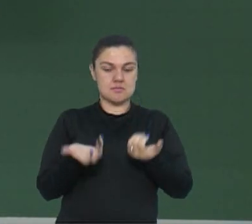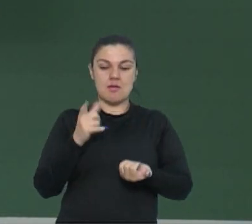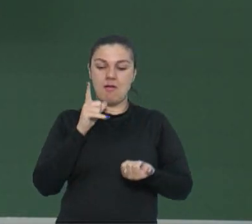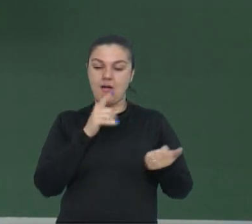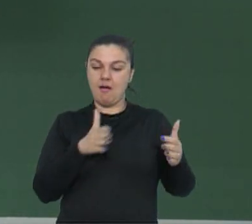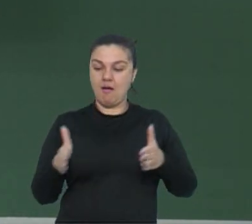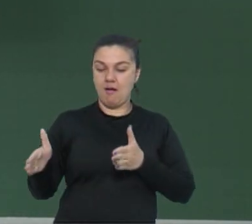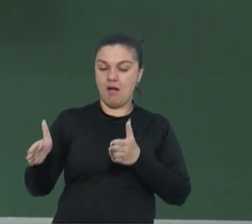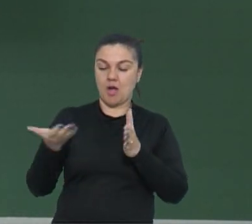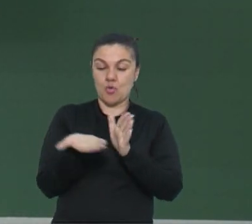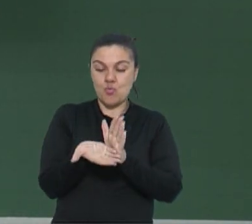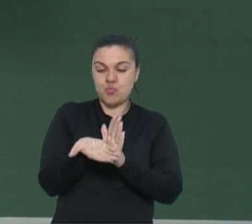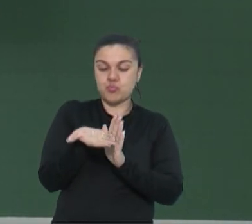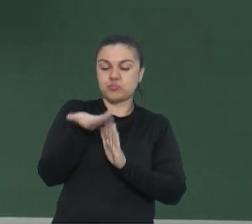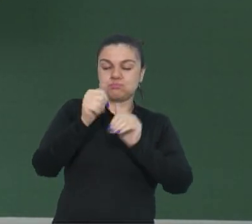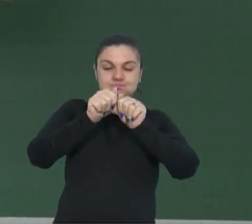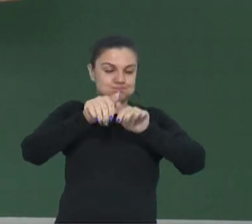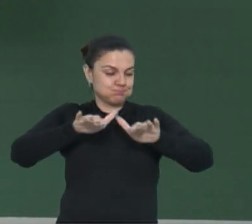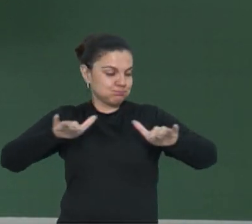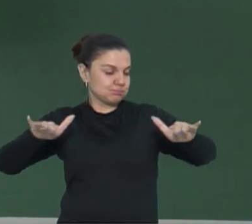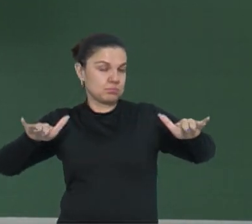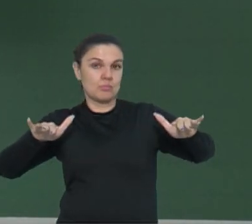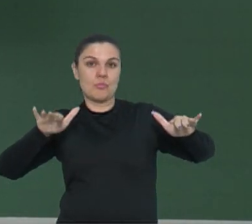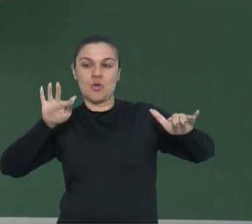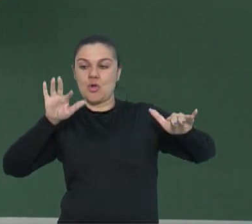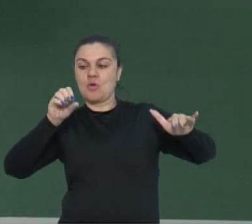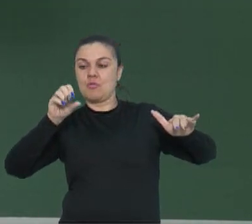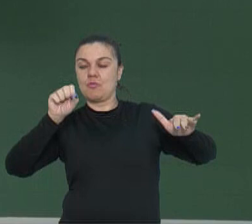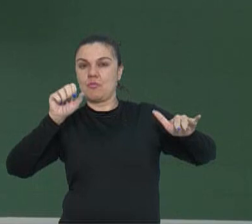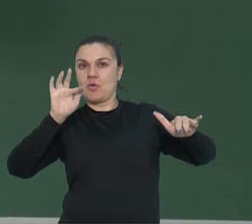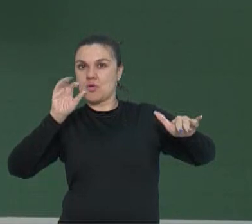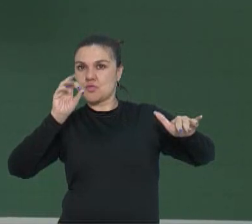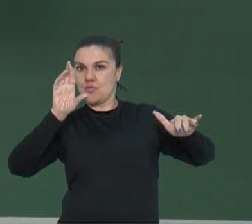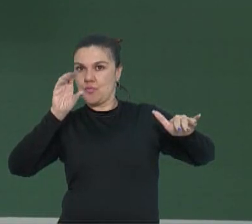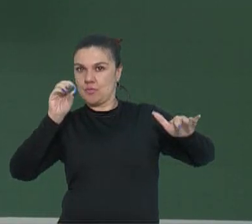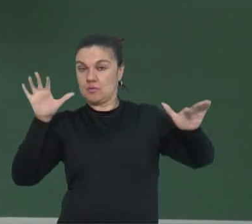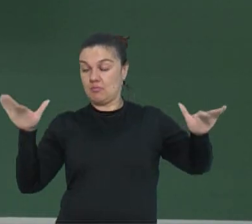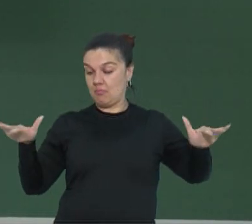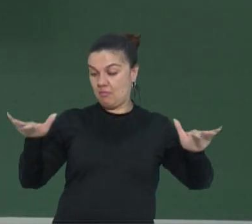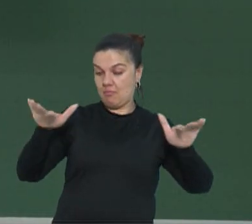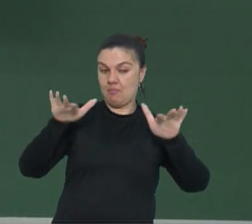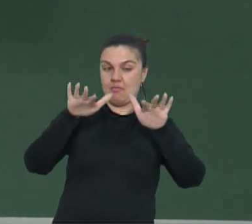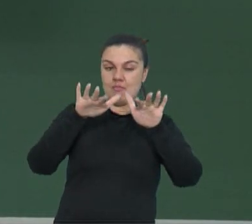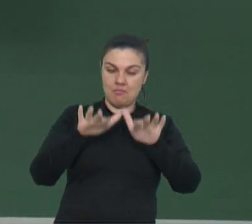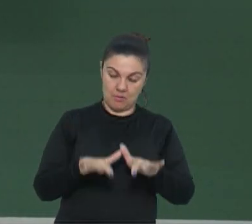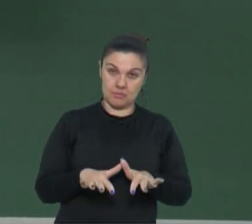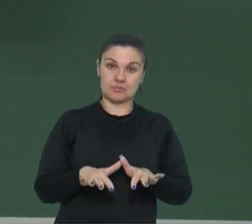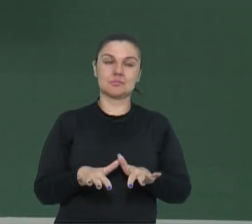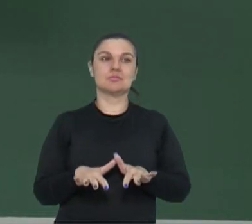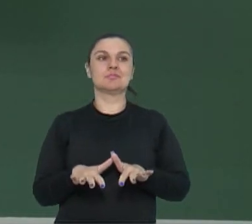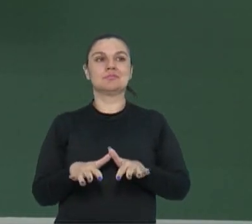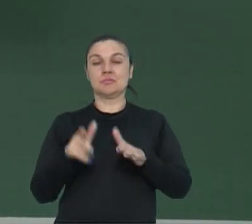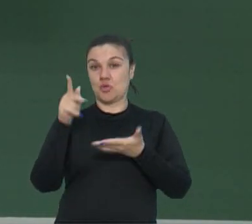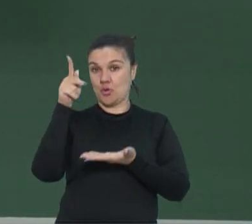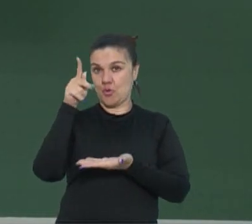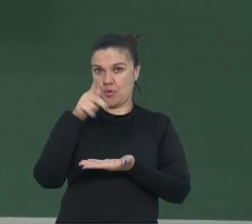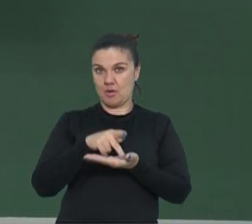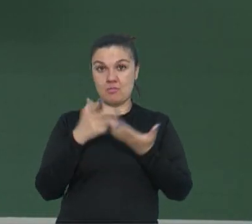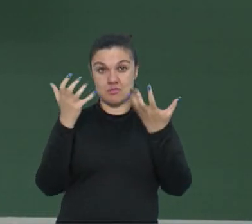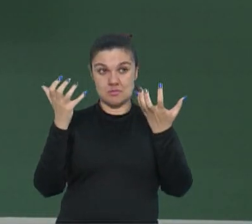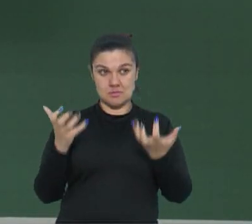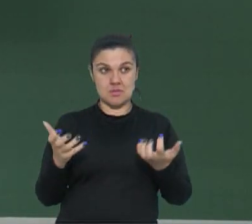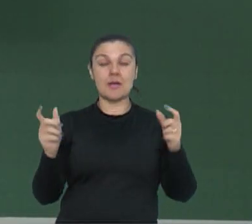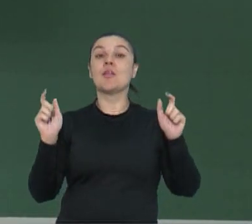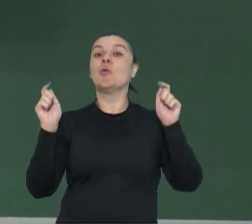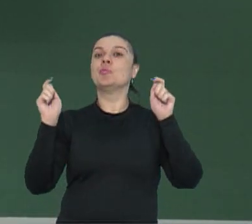elas alimentam o solo ao redor com íons de fósforo. E aí o rio volta para o seu leito original na seca e